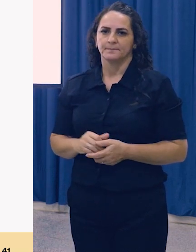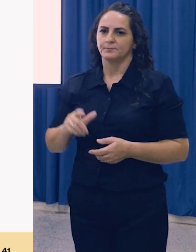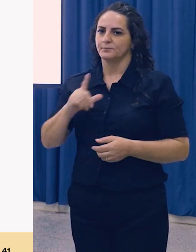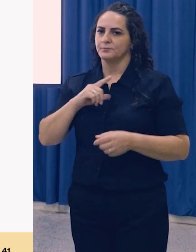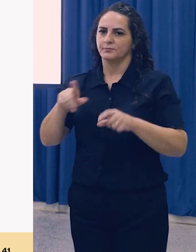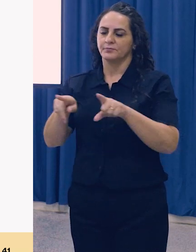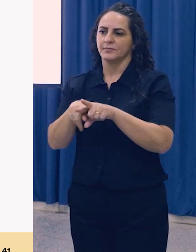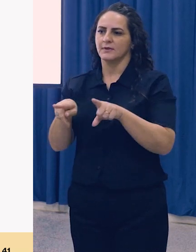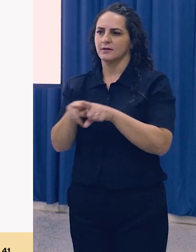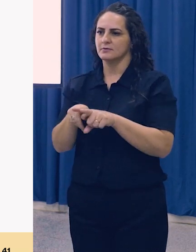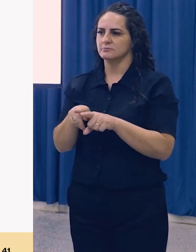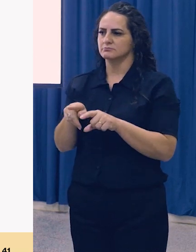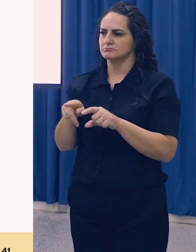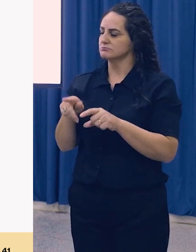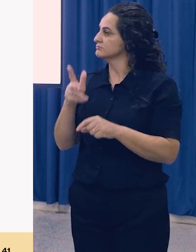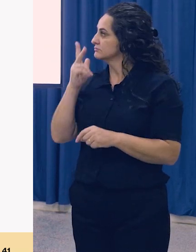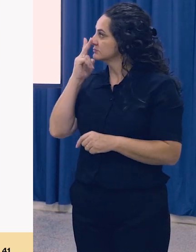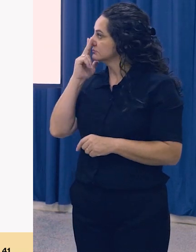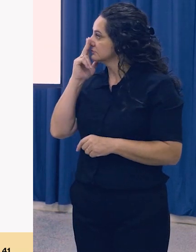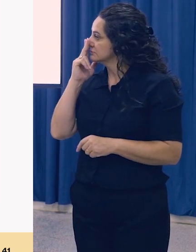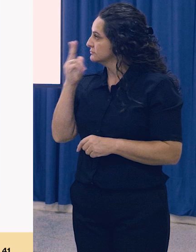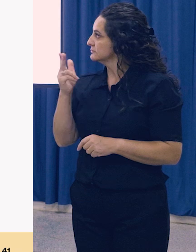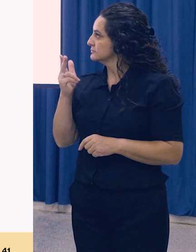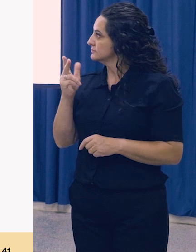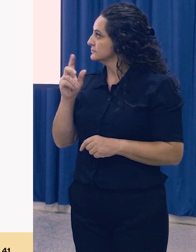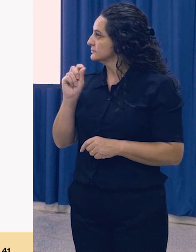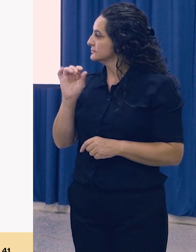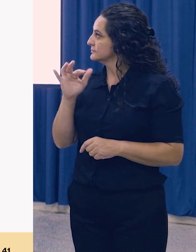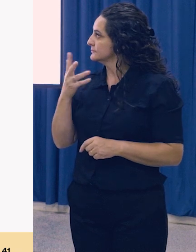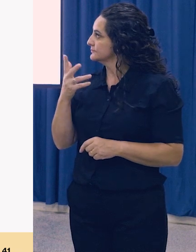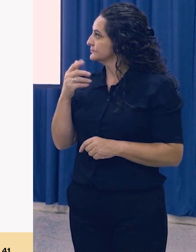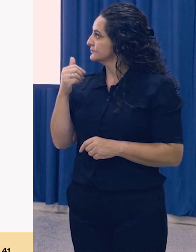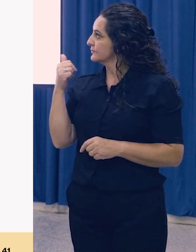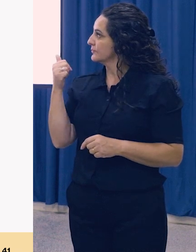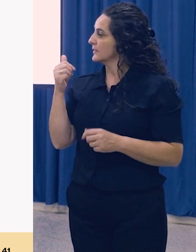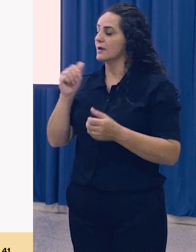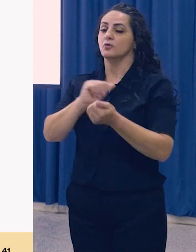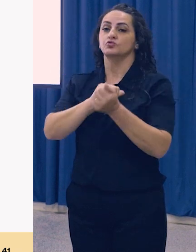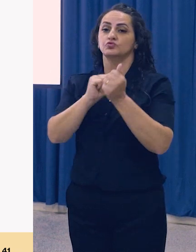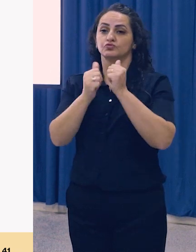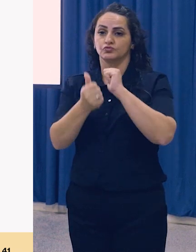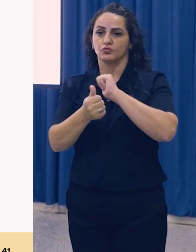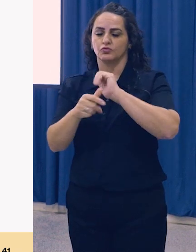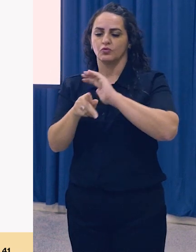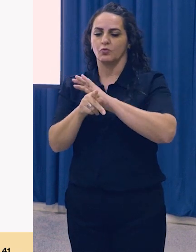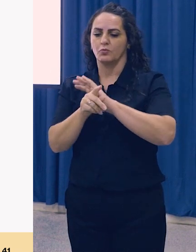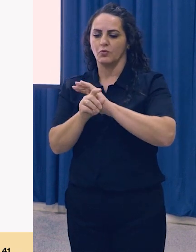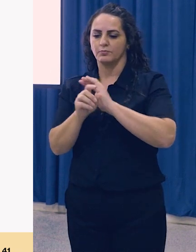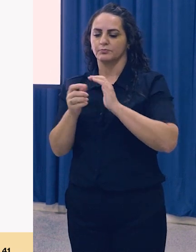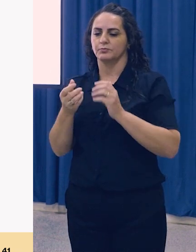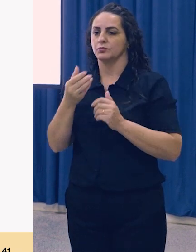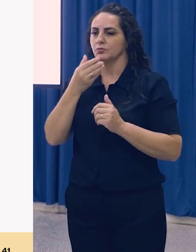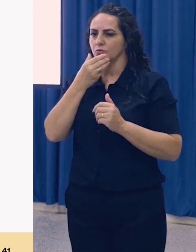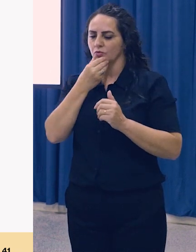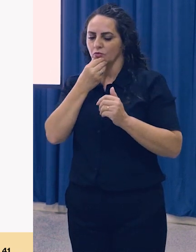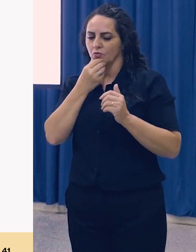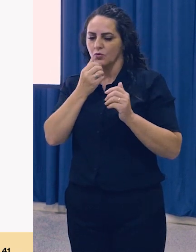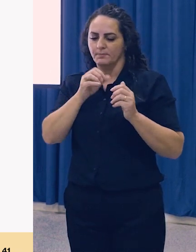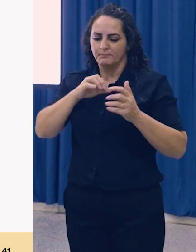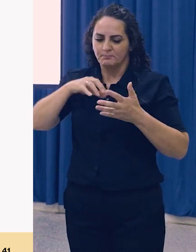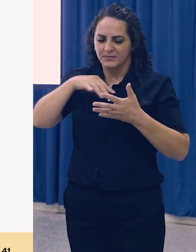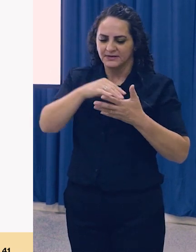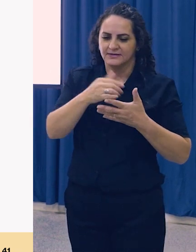Teve uma situação semelhante com esse aqui, na verdade, é do jogo, do Homem-Aranha 2. Eles espalharam vários carros